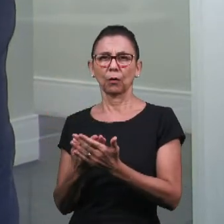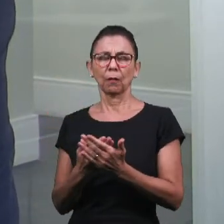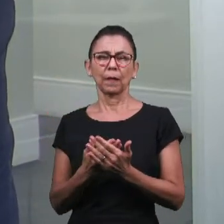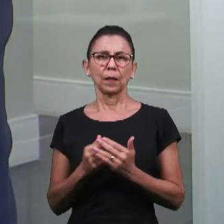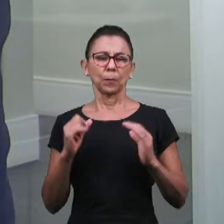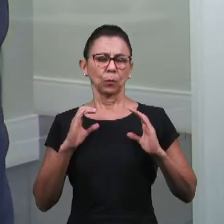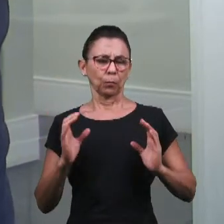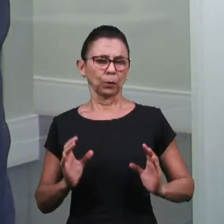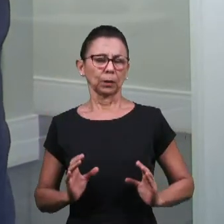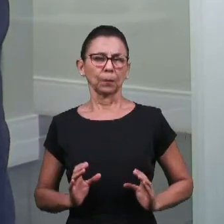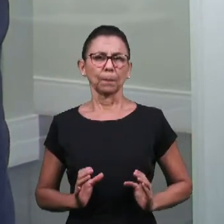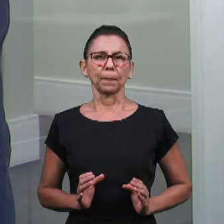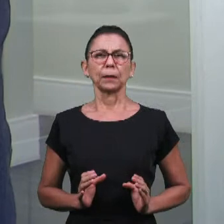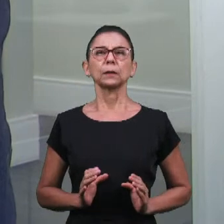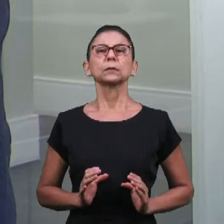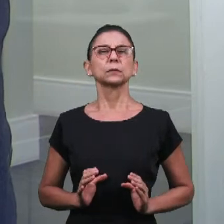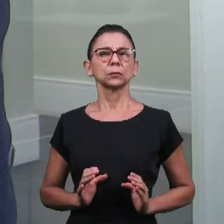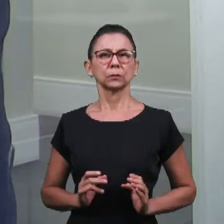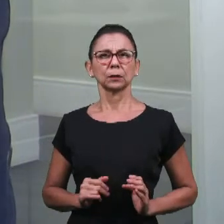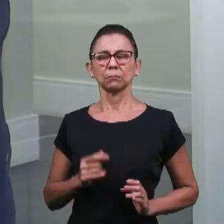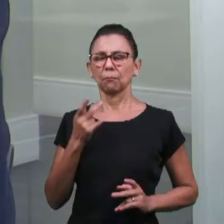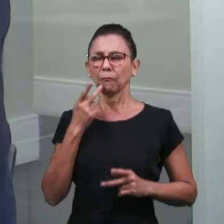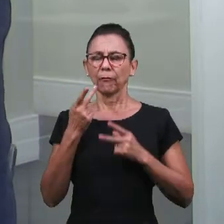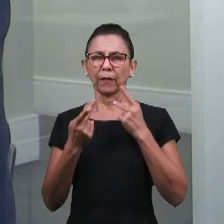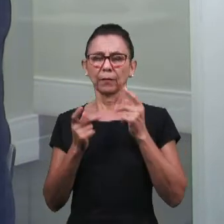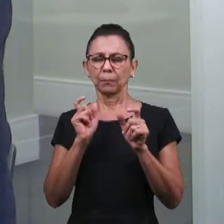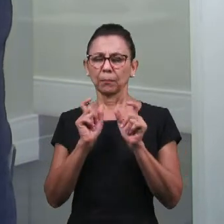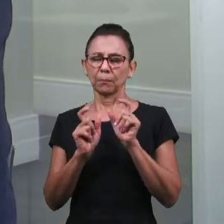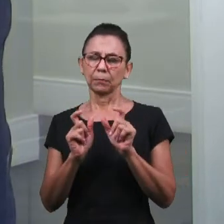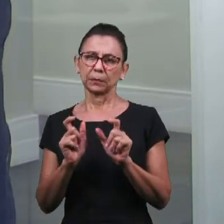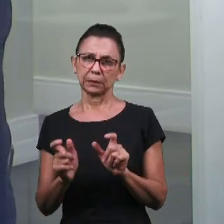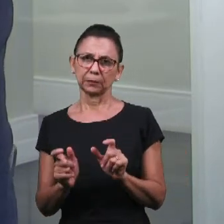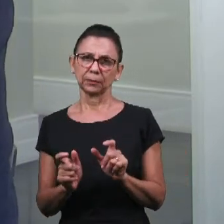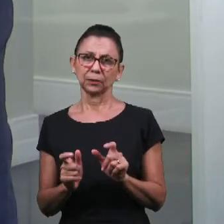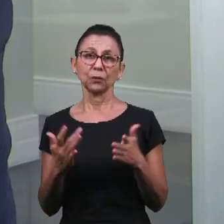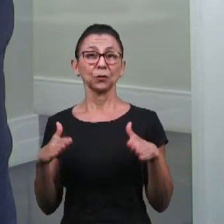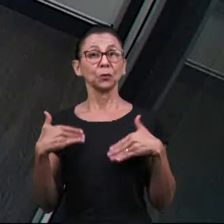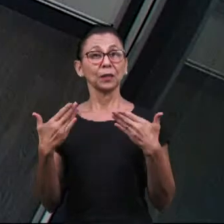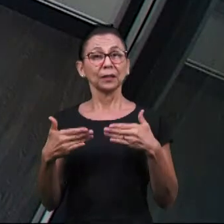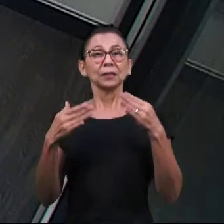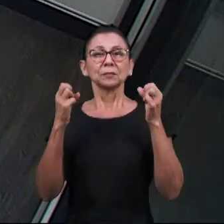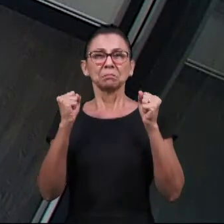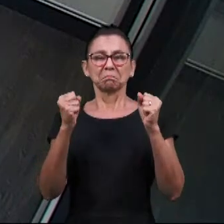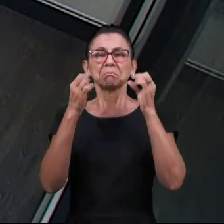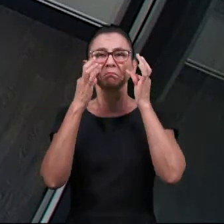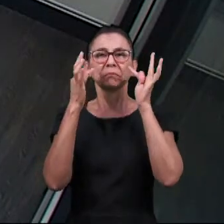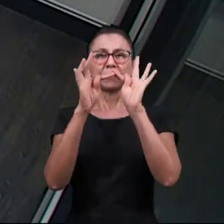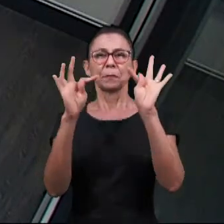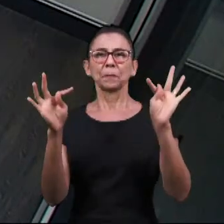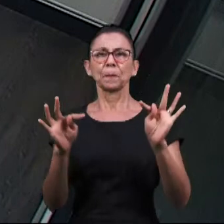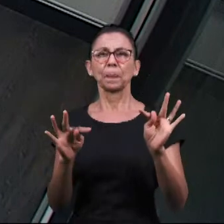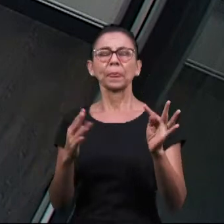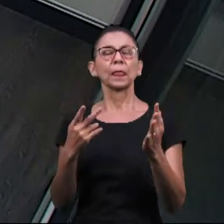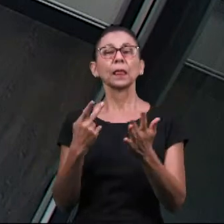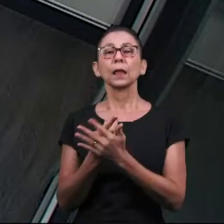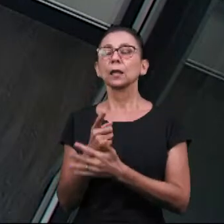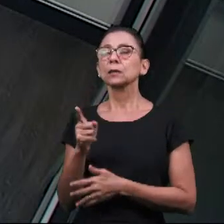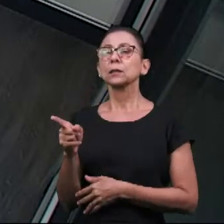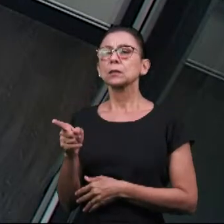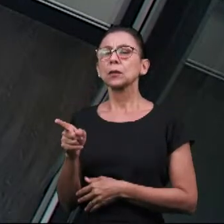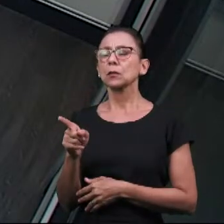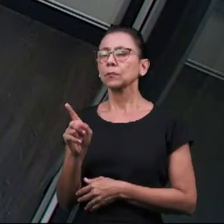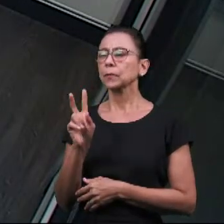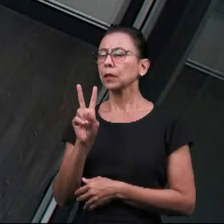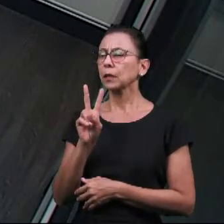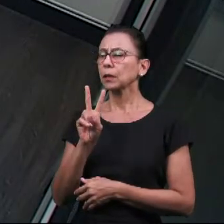falar. E eu tenho assim a alegria de dar esse testemunho. E nessa época foi em Vila Velha ou em Vitória? Foi em Vila Velha, Vila